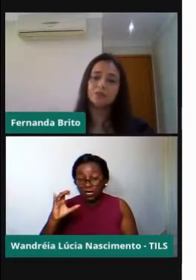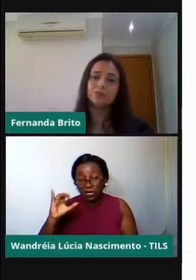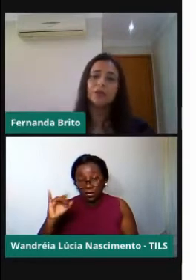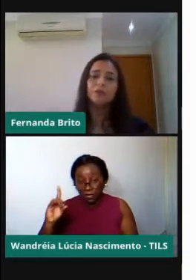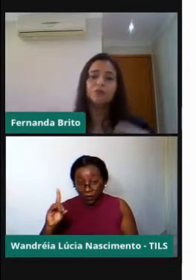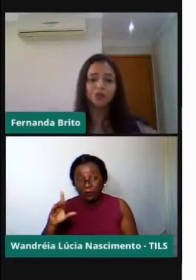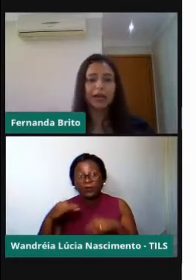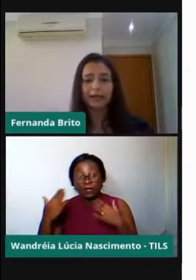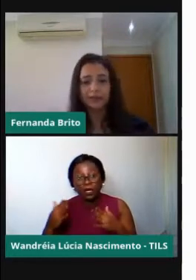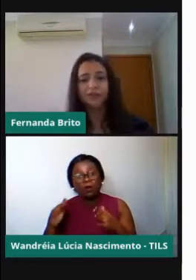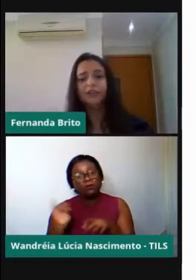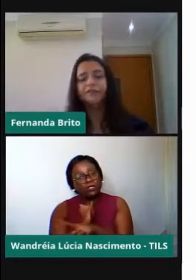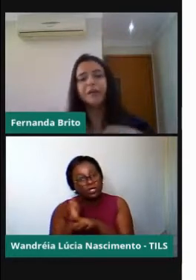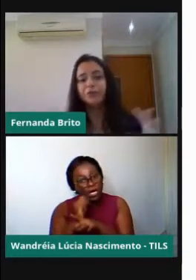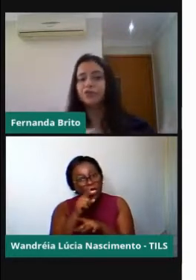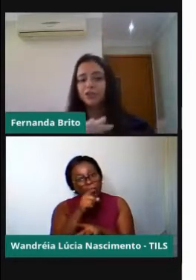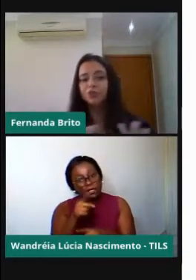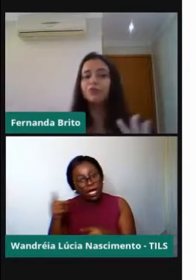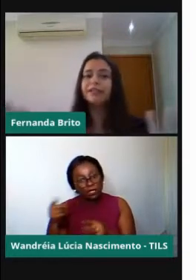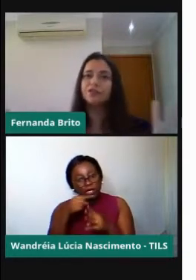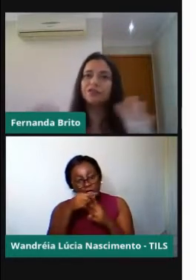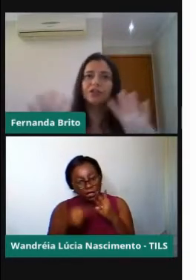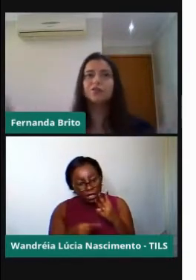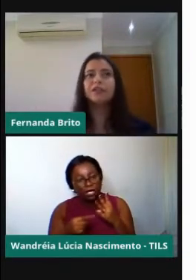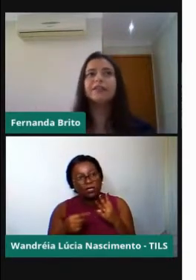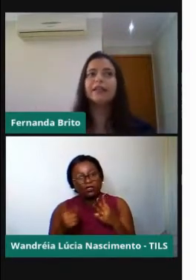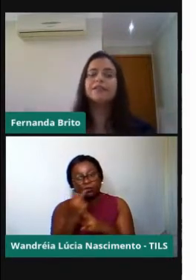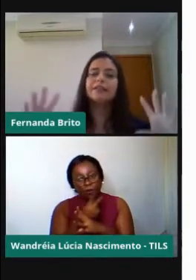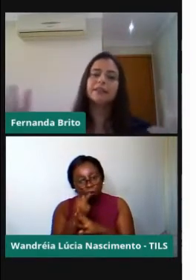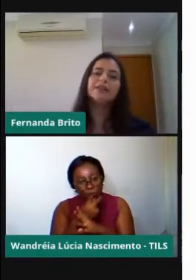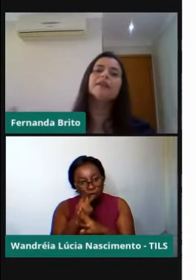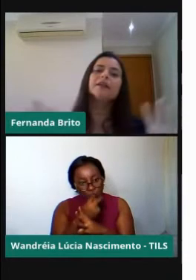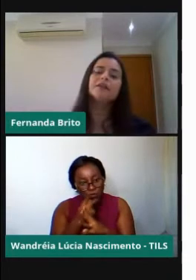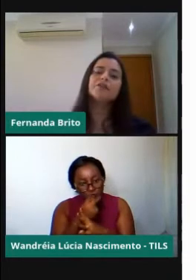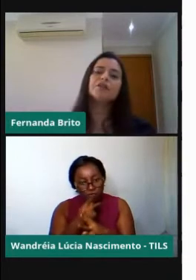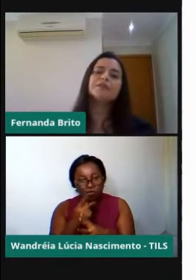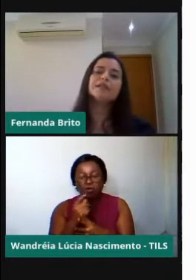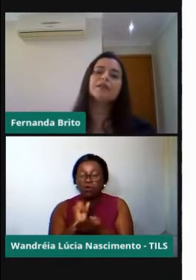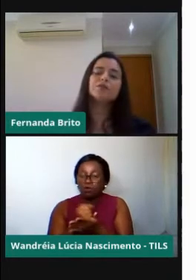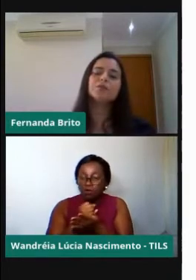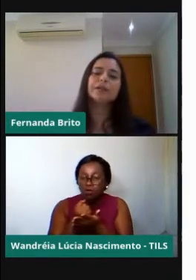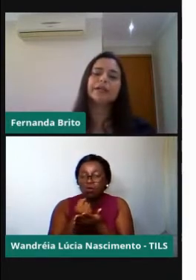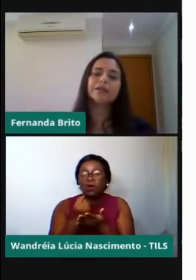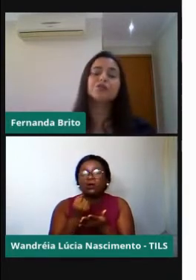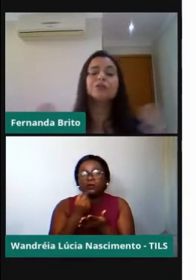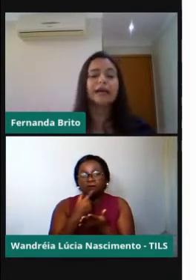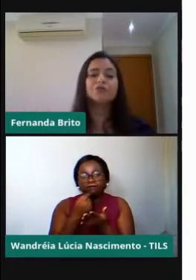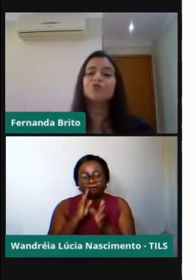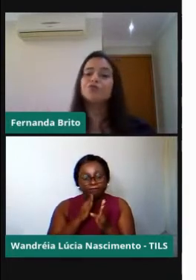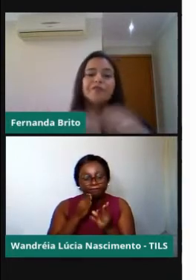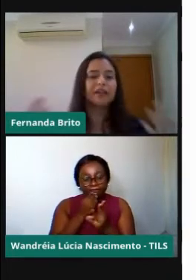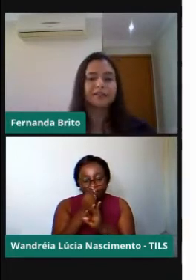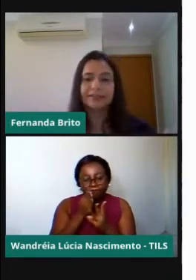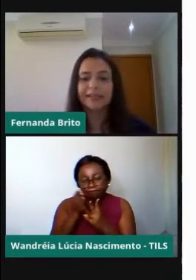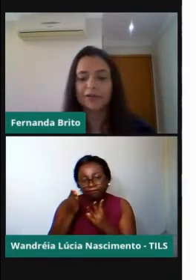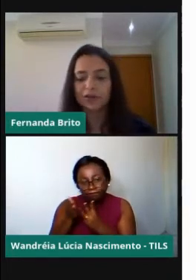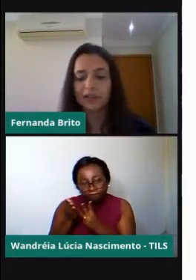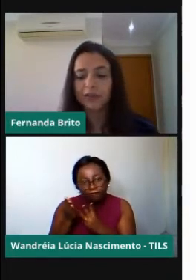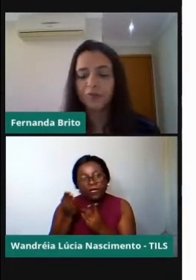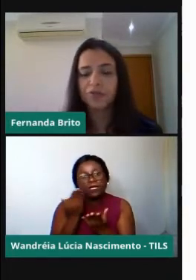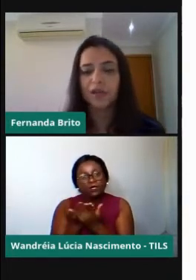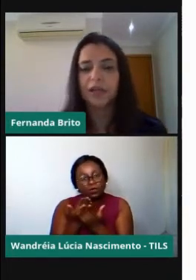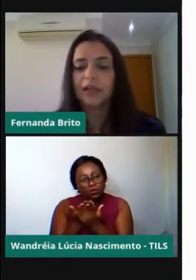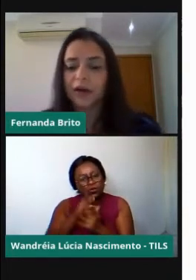têm sido buscadas, né, fármacos que atuam nessas 3 vertentes aqui, estão sendo estudados nos diferentes